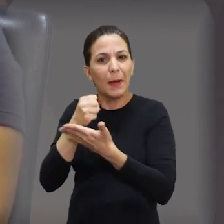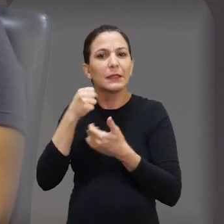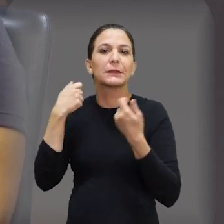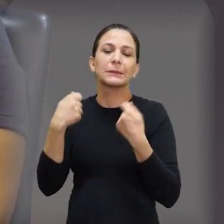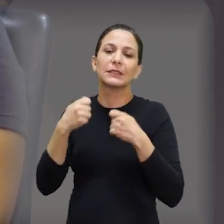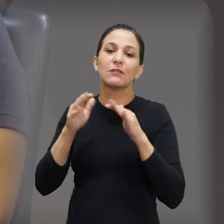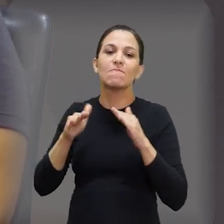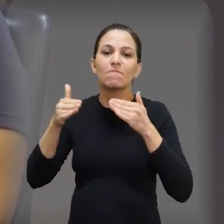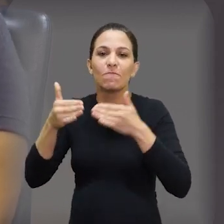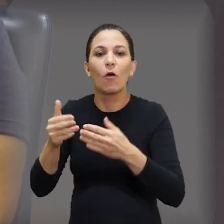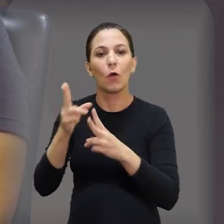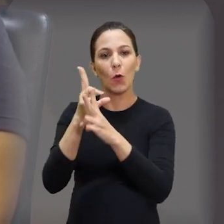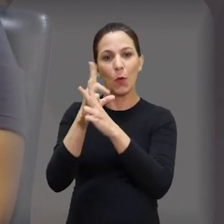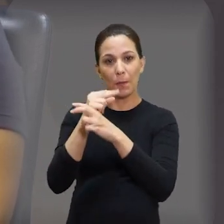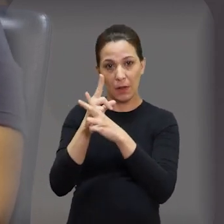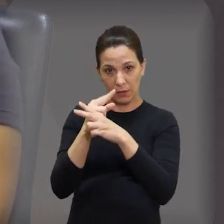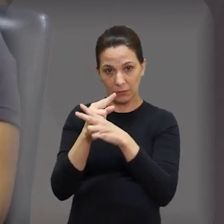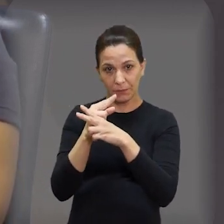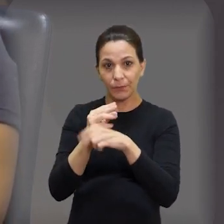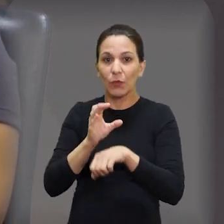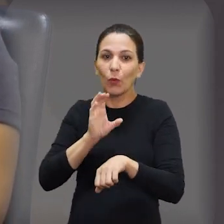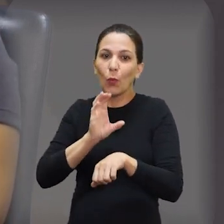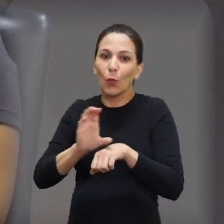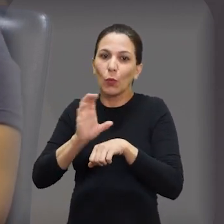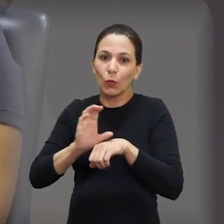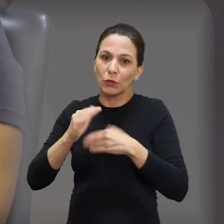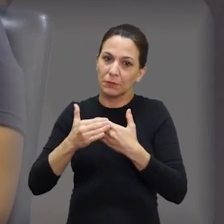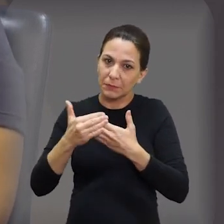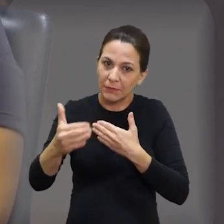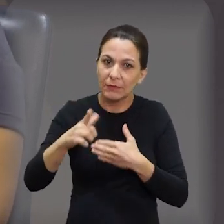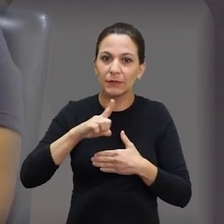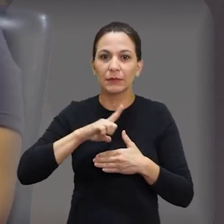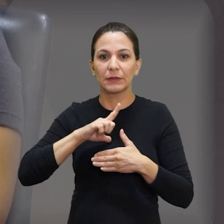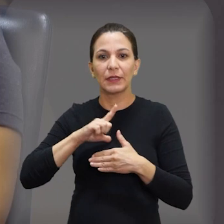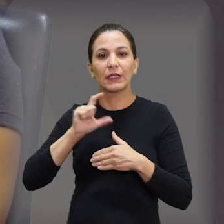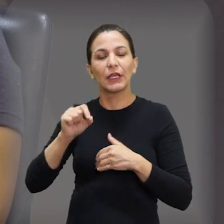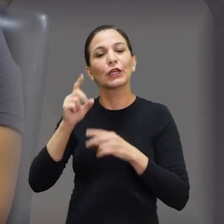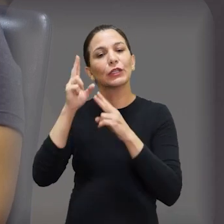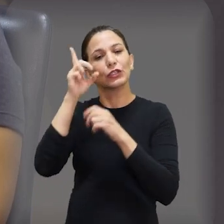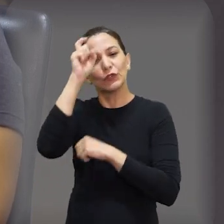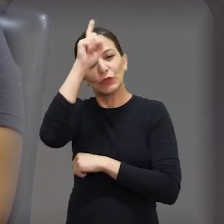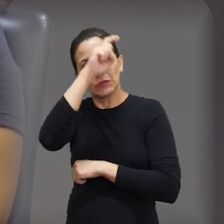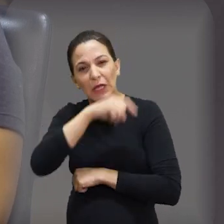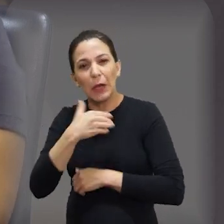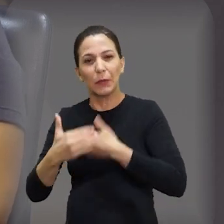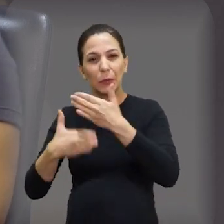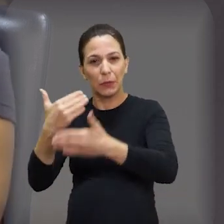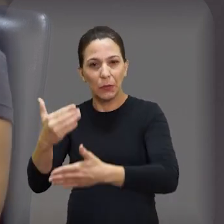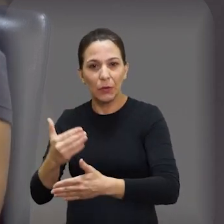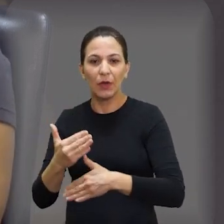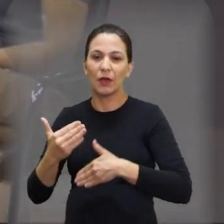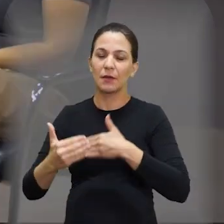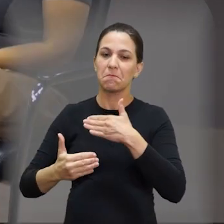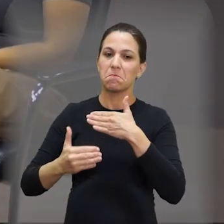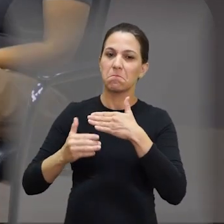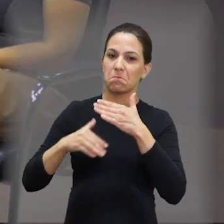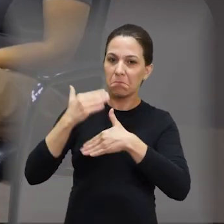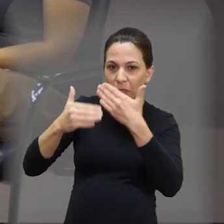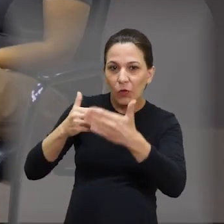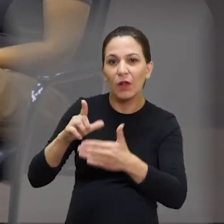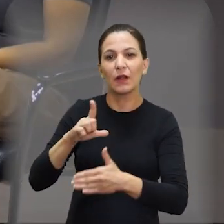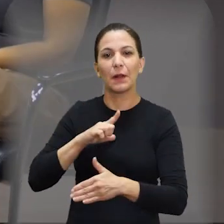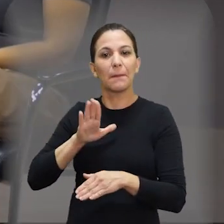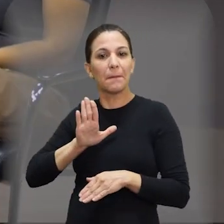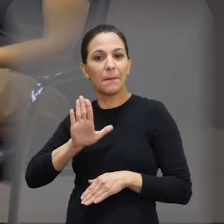curso de formação básica, minimamente o básico. Existem os cursos avançados hoje, né, que aumenta ainda mais o grau de dificuldade